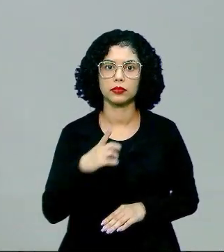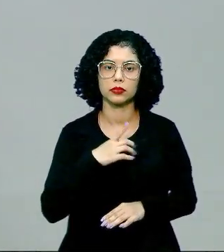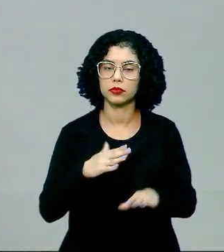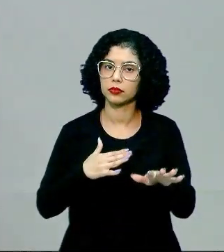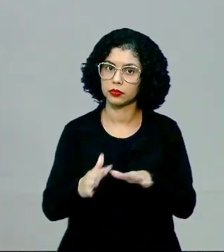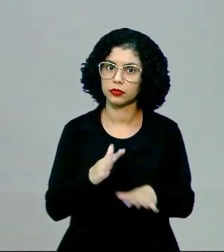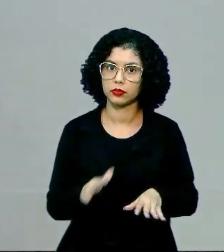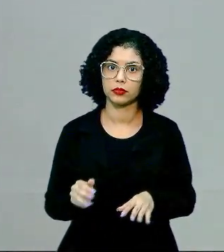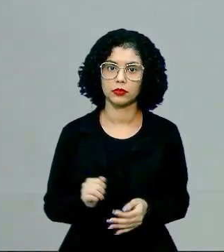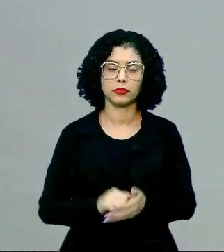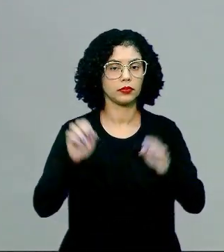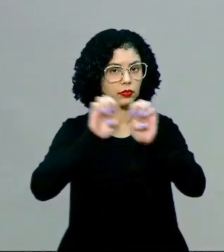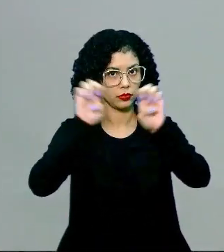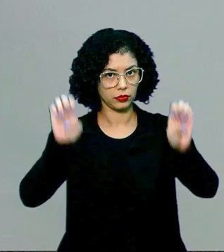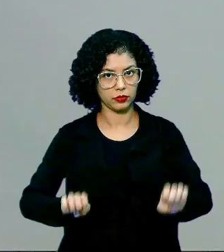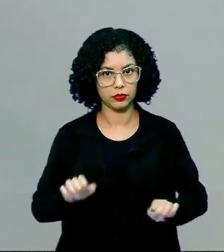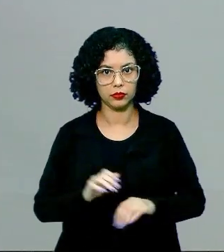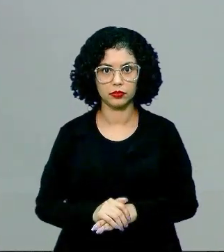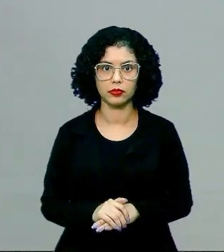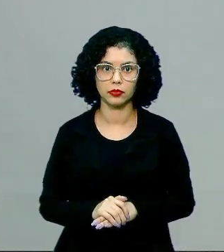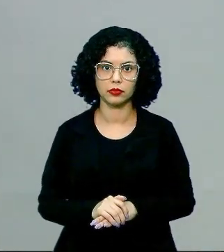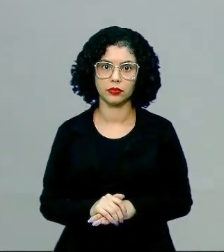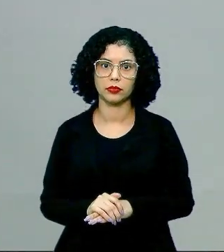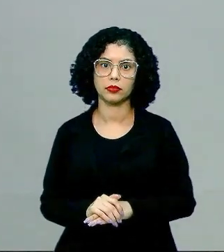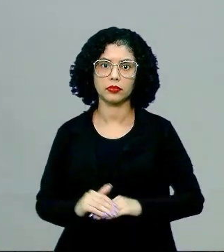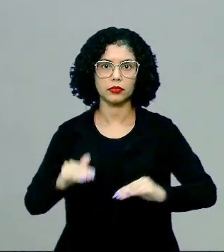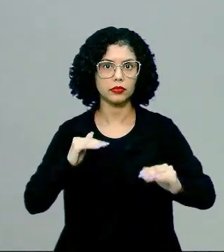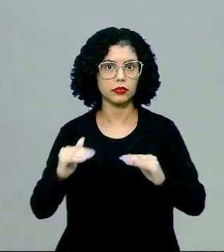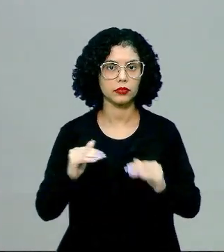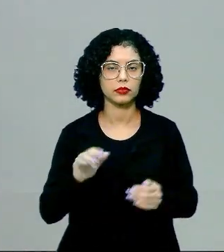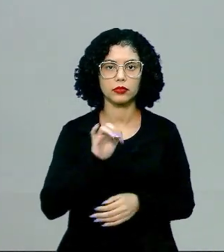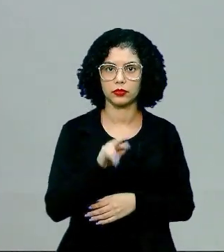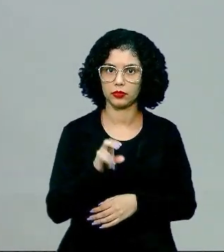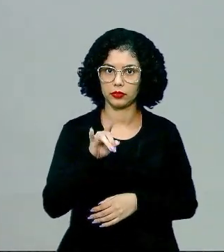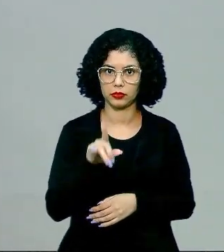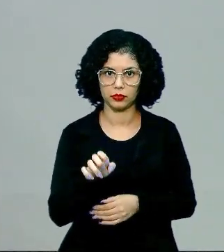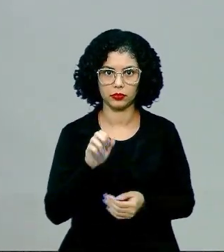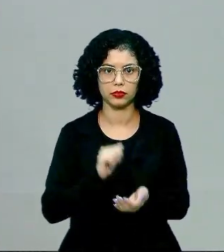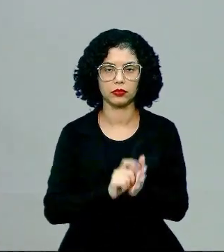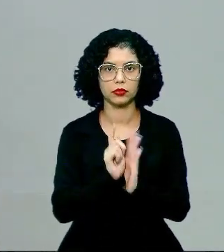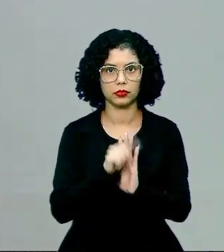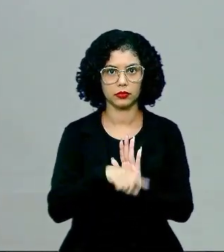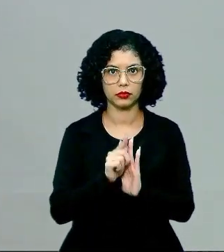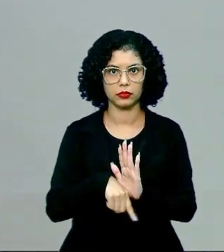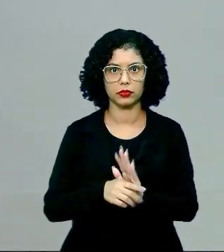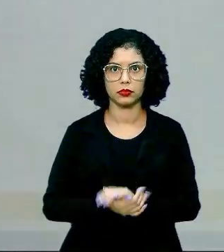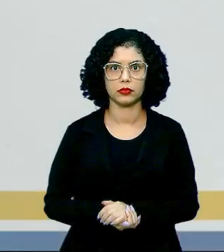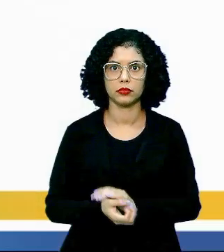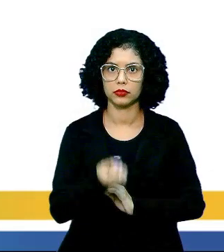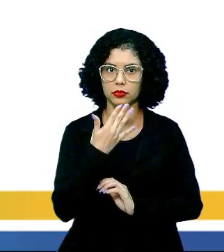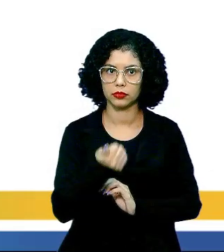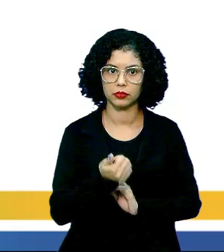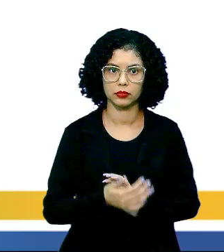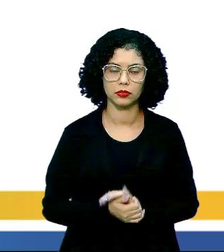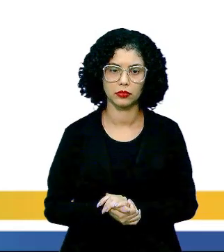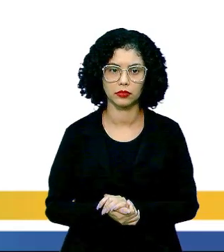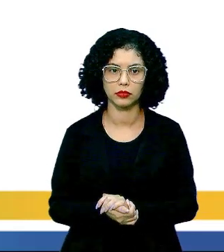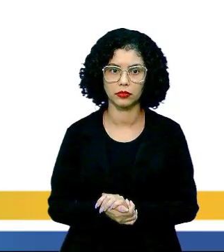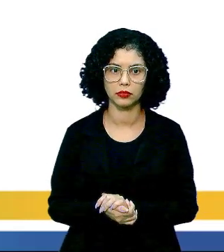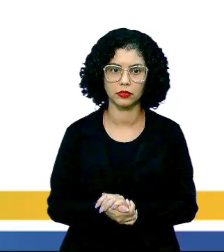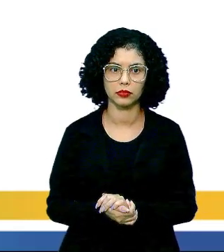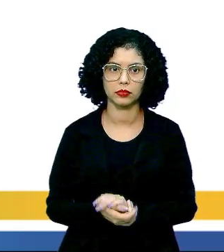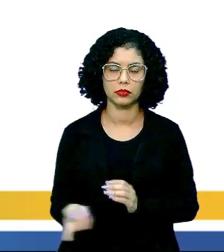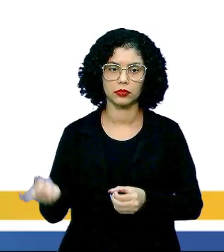um movimento que se estrutura pela equidade de gênero. Tudo bem? Então vamos